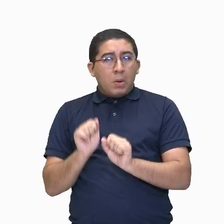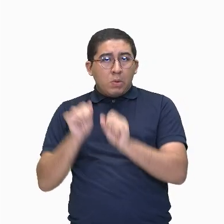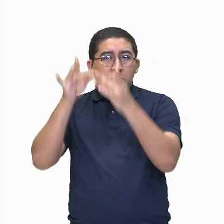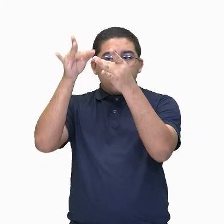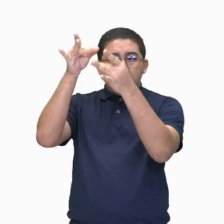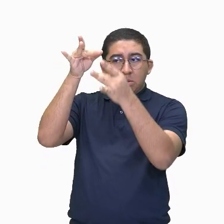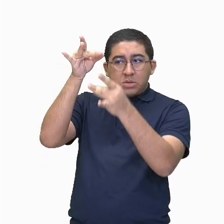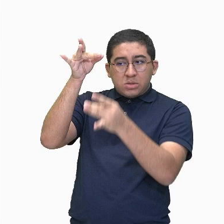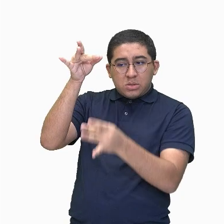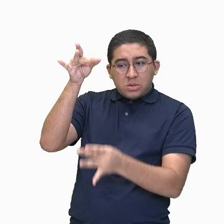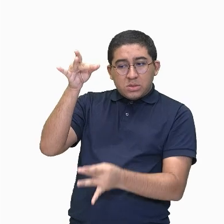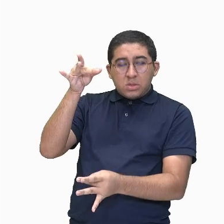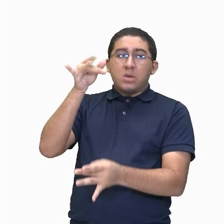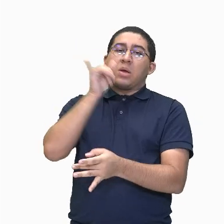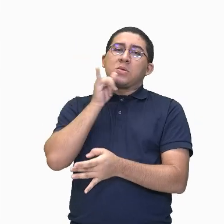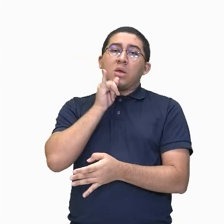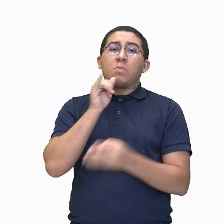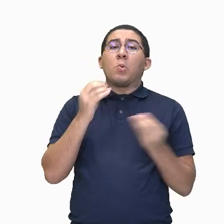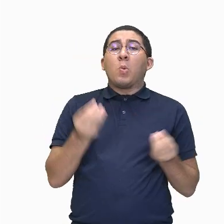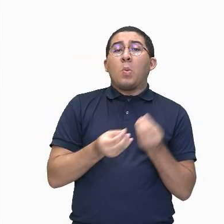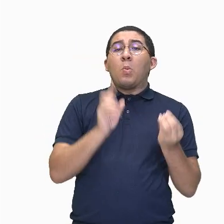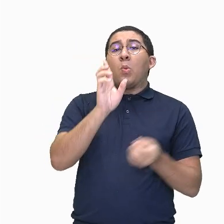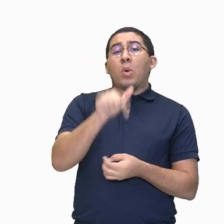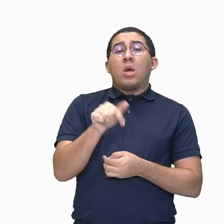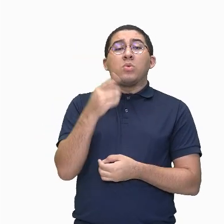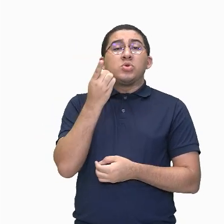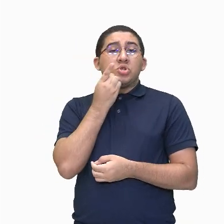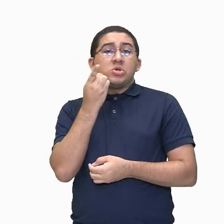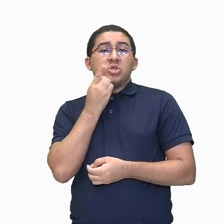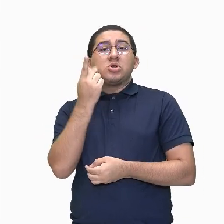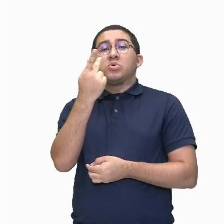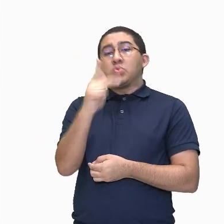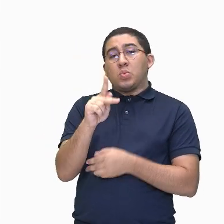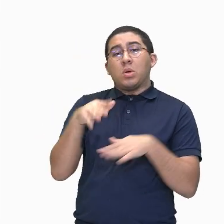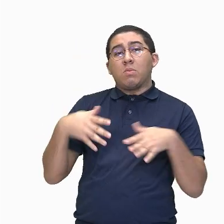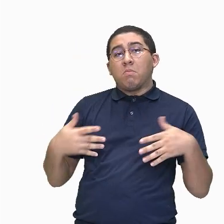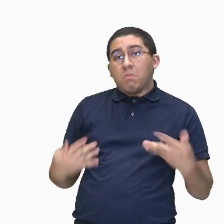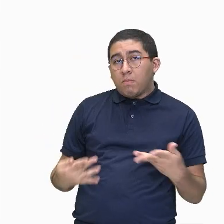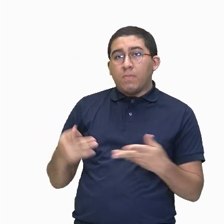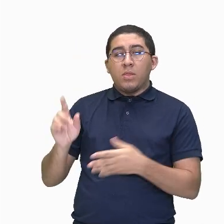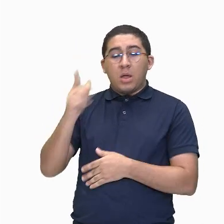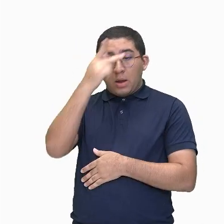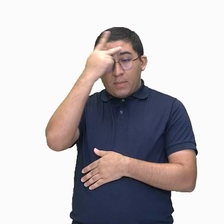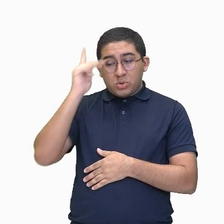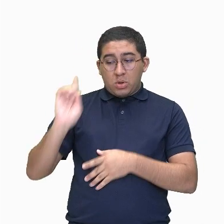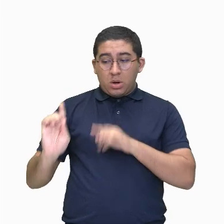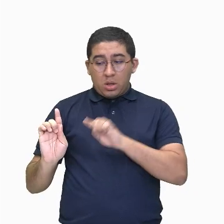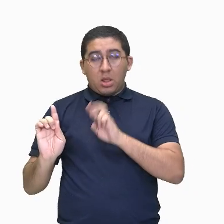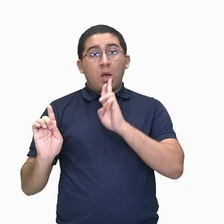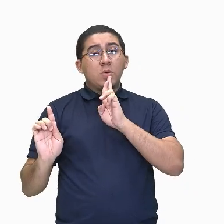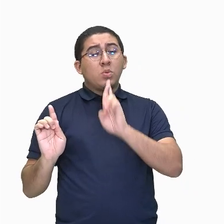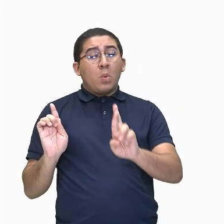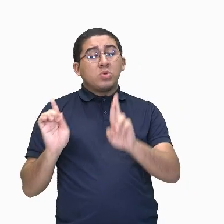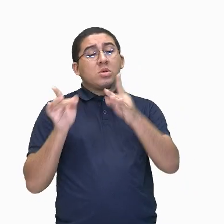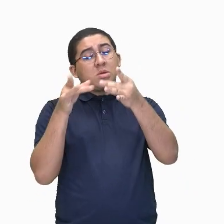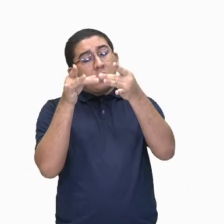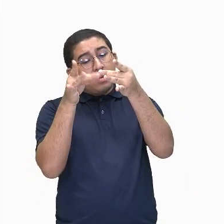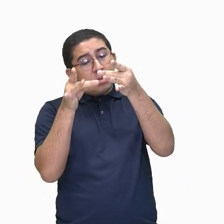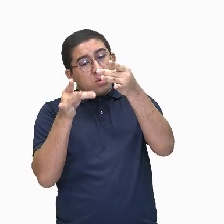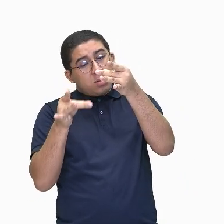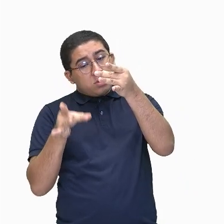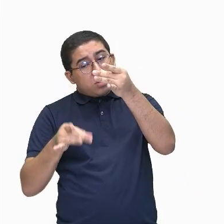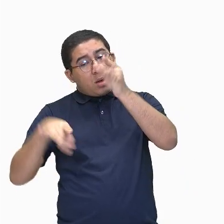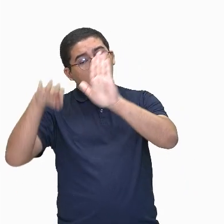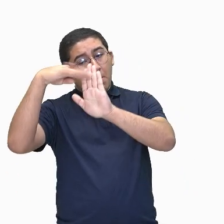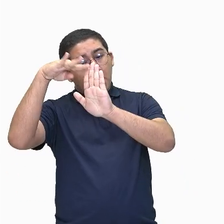detalhadas, como é a sua rotina de pesca. E aí ele vai explicar de forma mais aberta, de